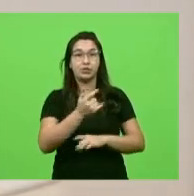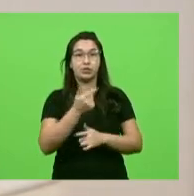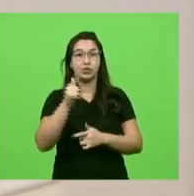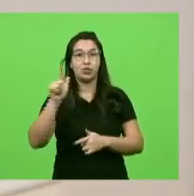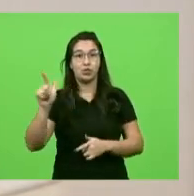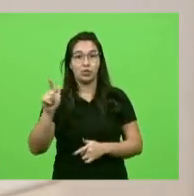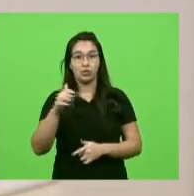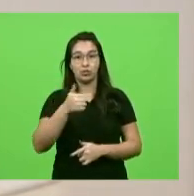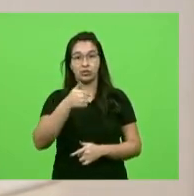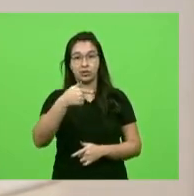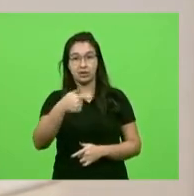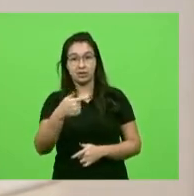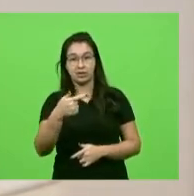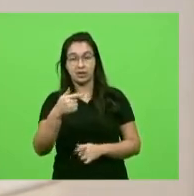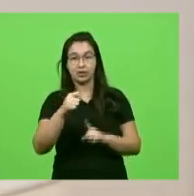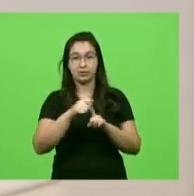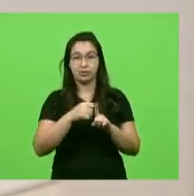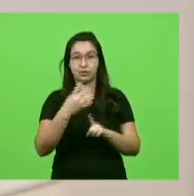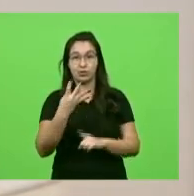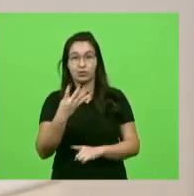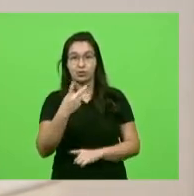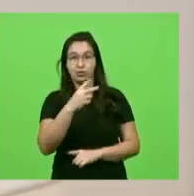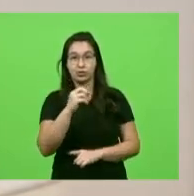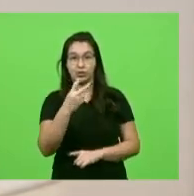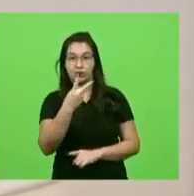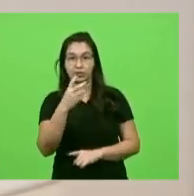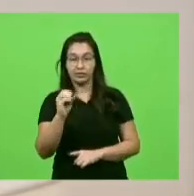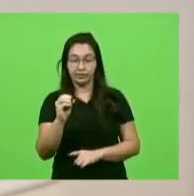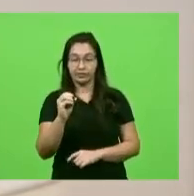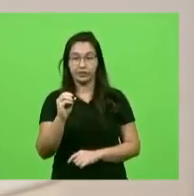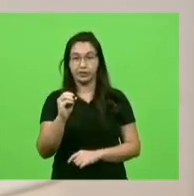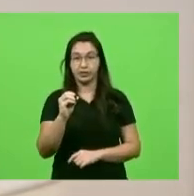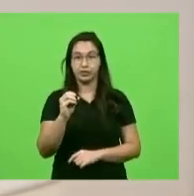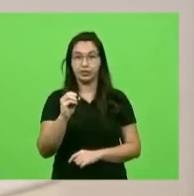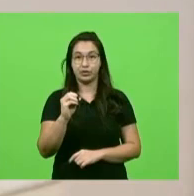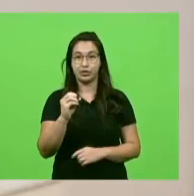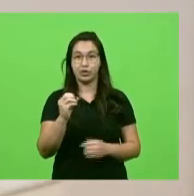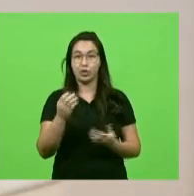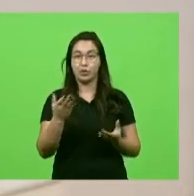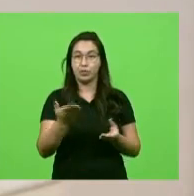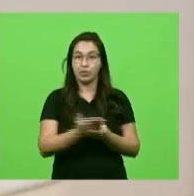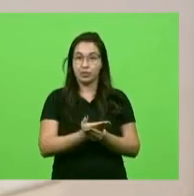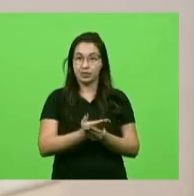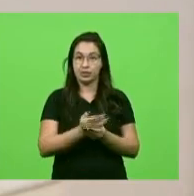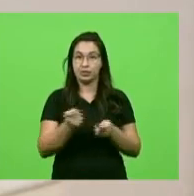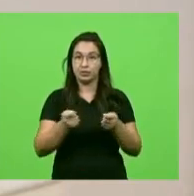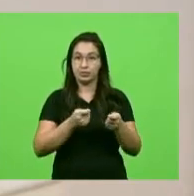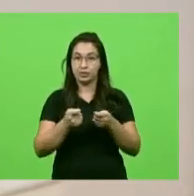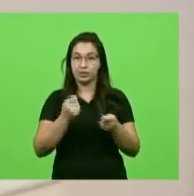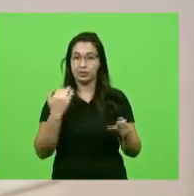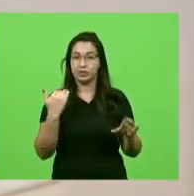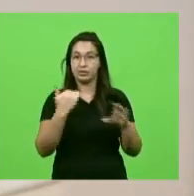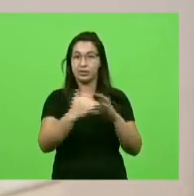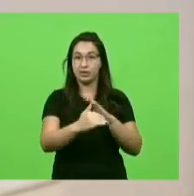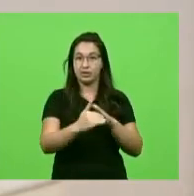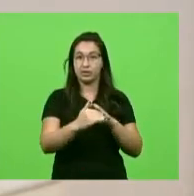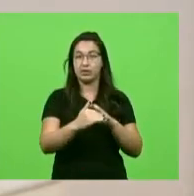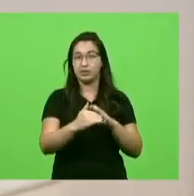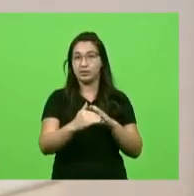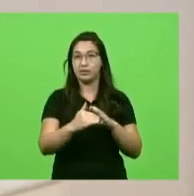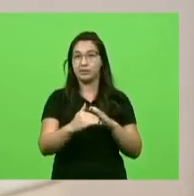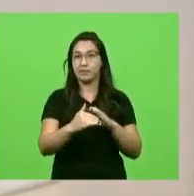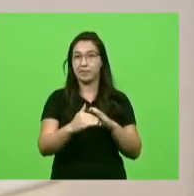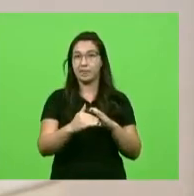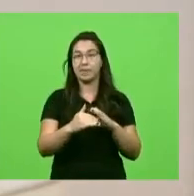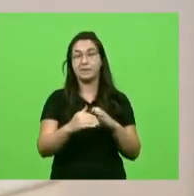17/4/2020, às 16h54, o processo administrativo foi encaminhado do núcleo de licitações inexigíveis e